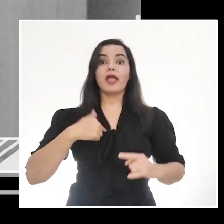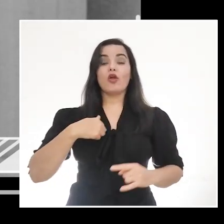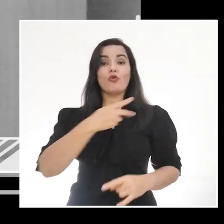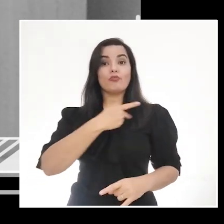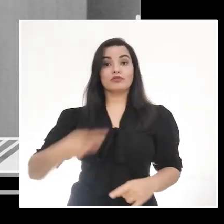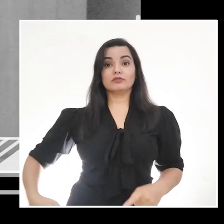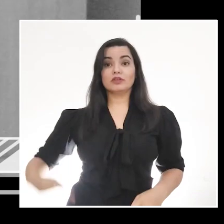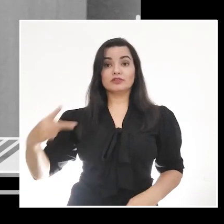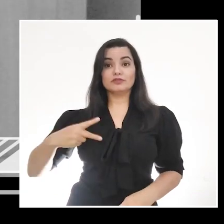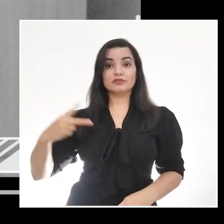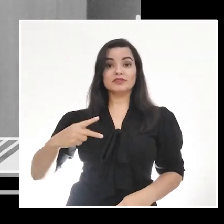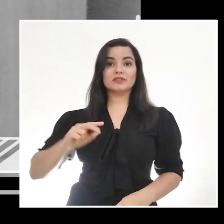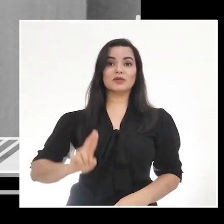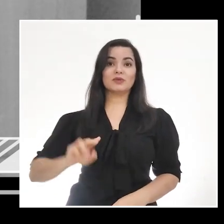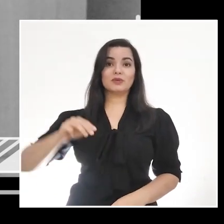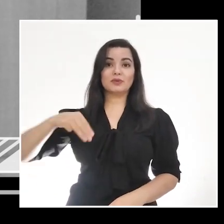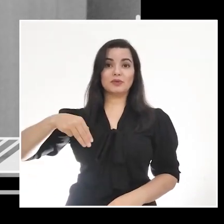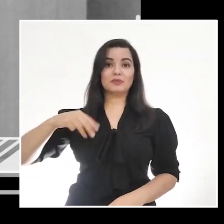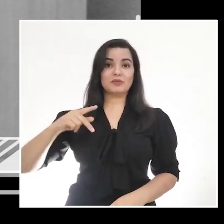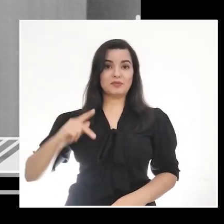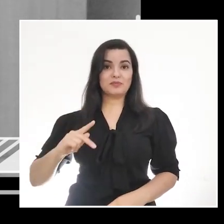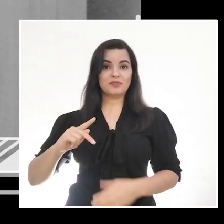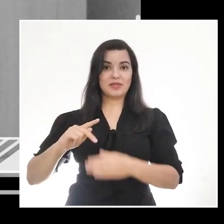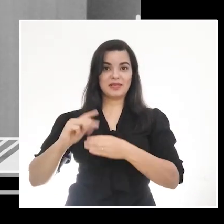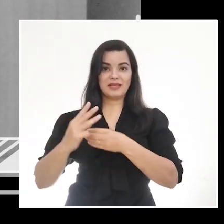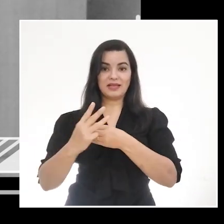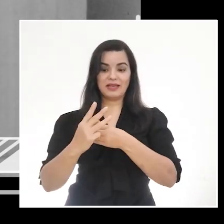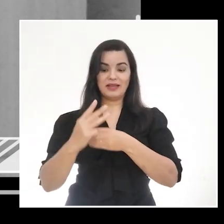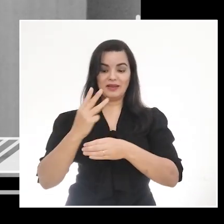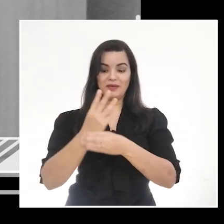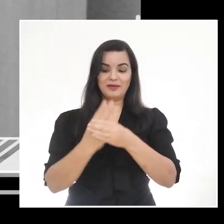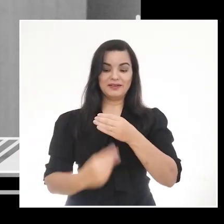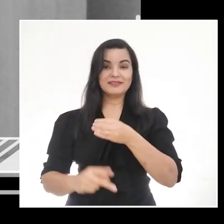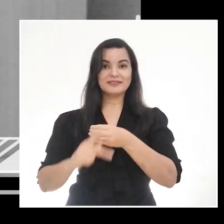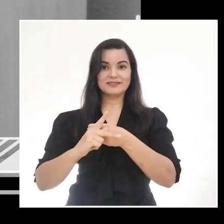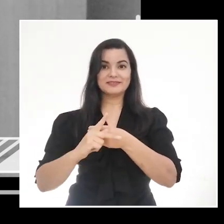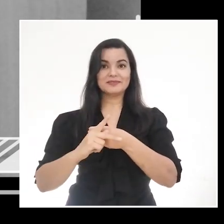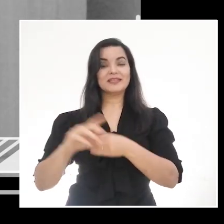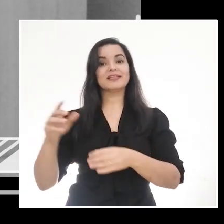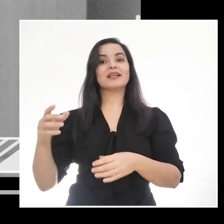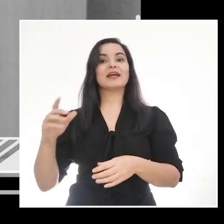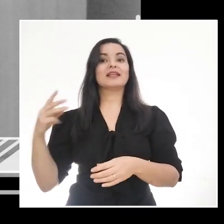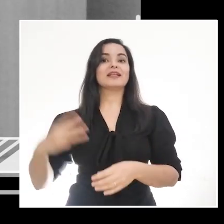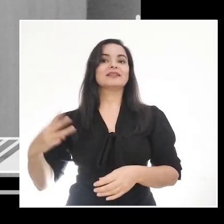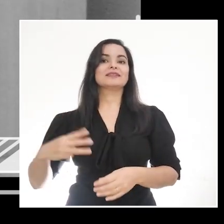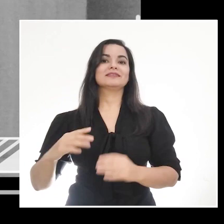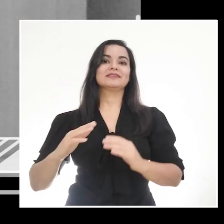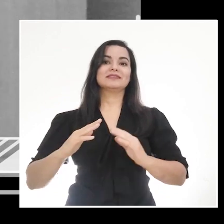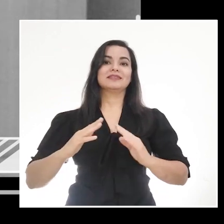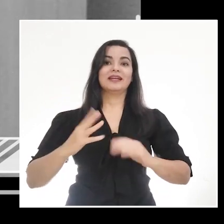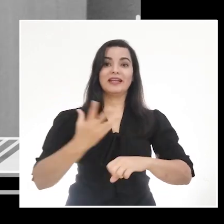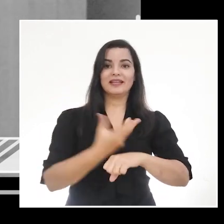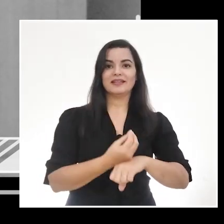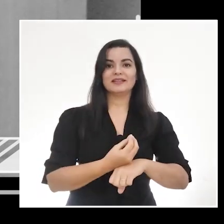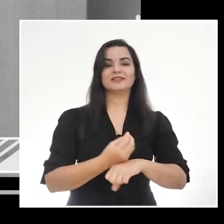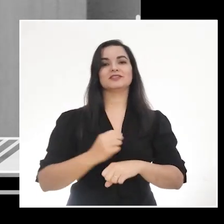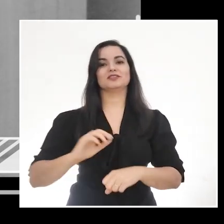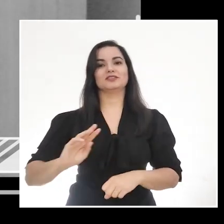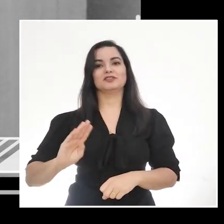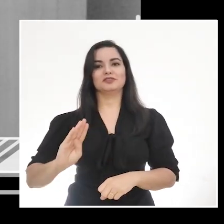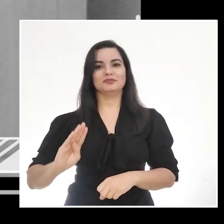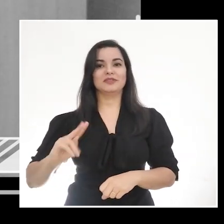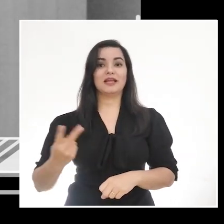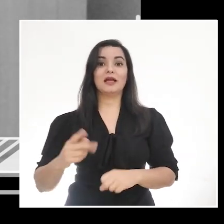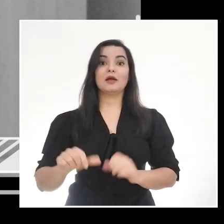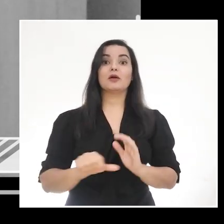grupo de jovens da igreja para o acampamento, eu era vice-presidente da UMP, da Terceira Igreja Presbiteriana de Belo